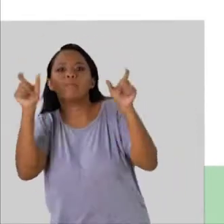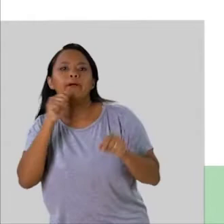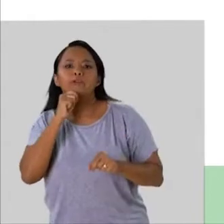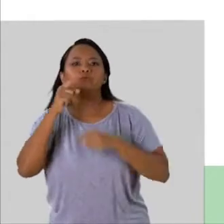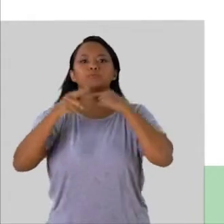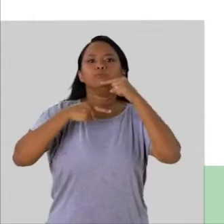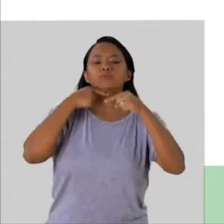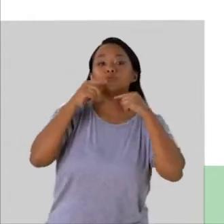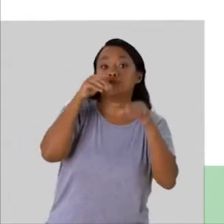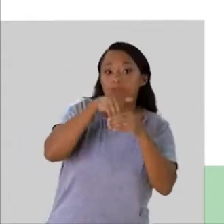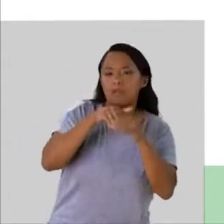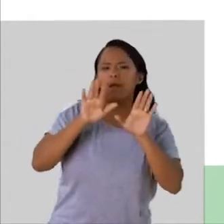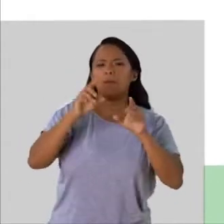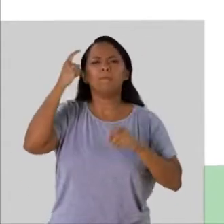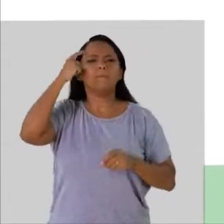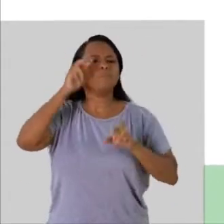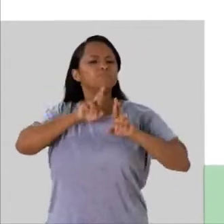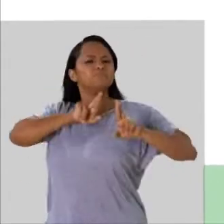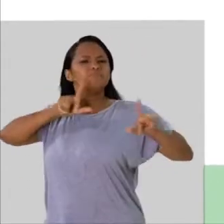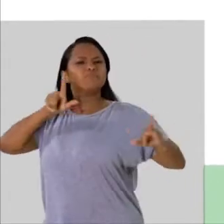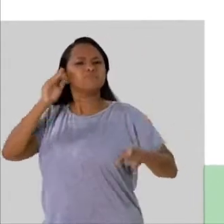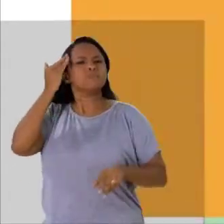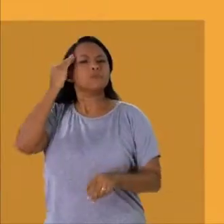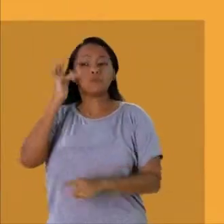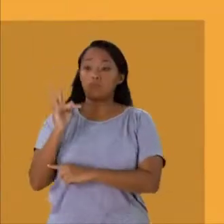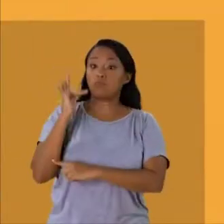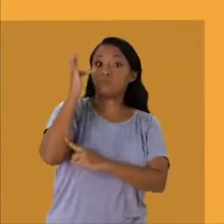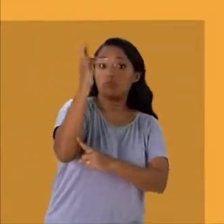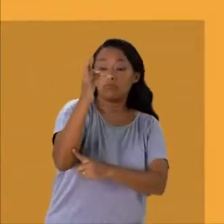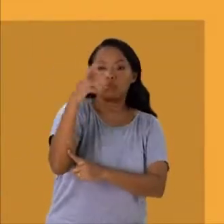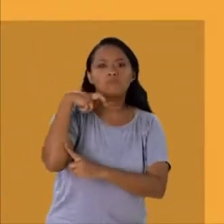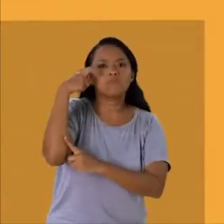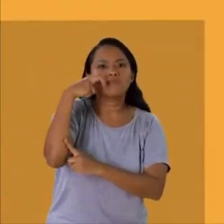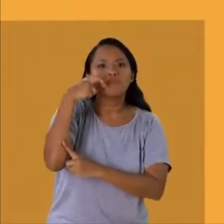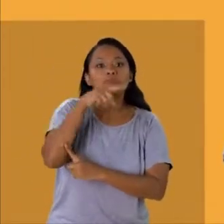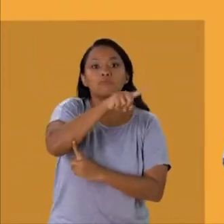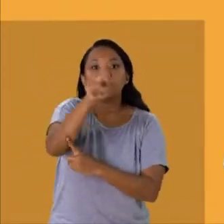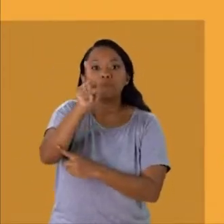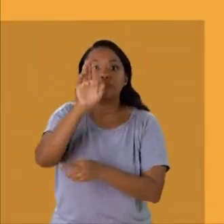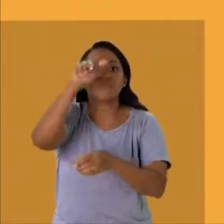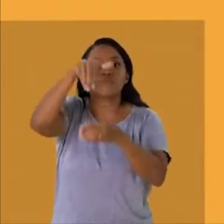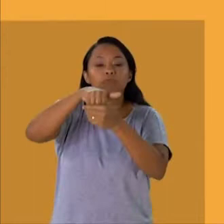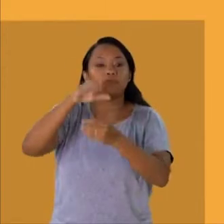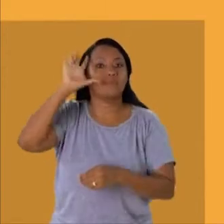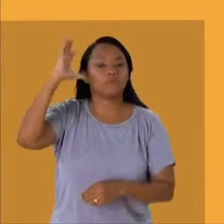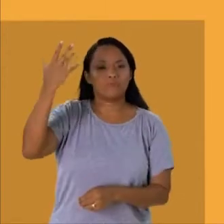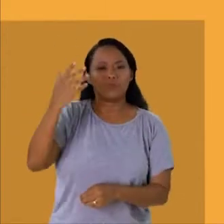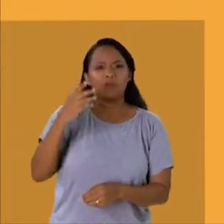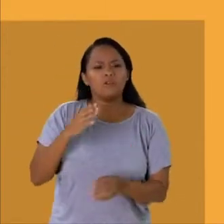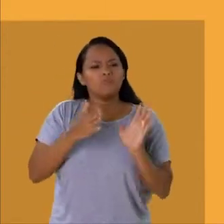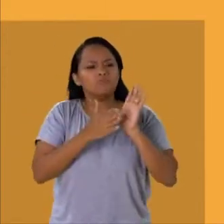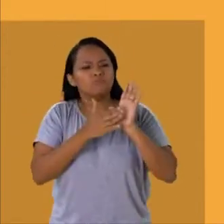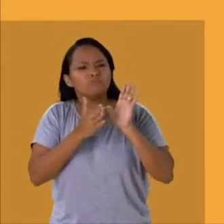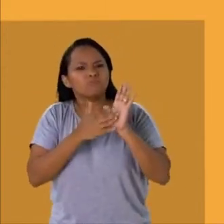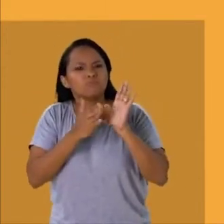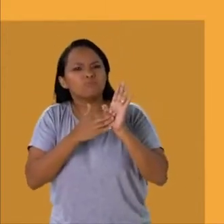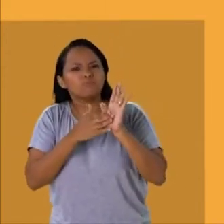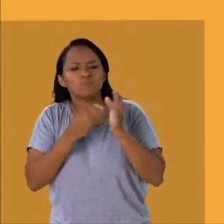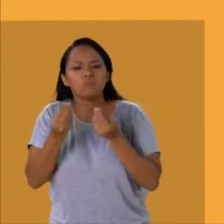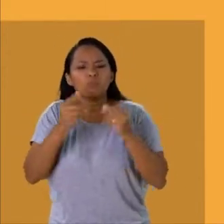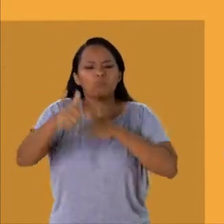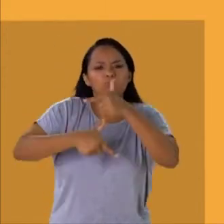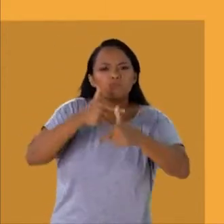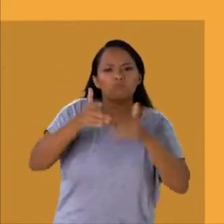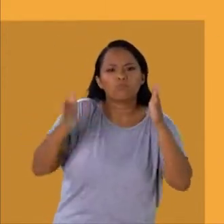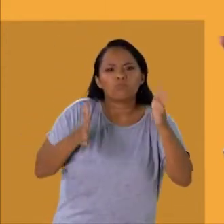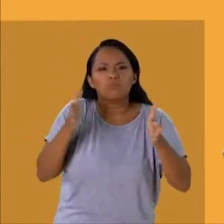número de indecisos. Eu penso diferente. Entendo que o futuro da nossa cidade está nas suas mãos. O plano de gestão